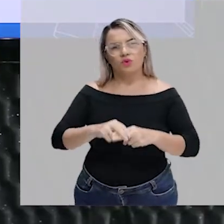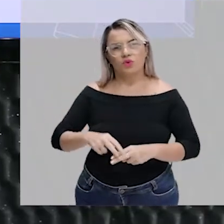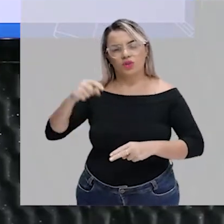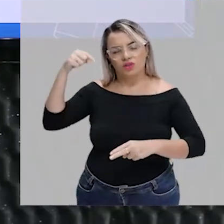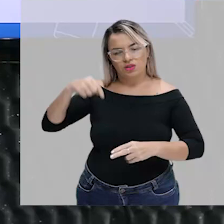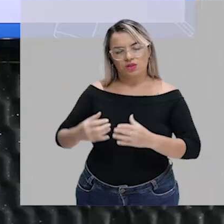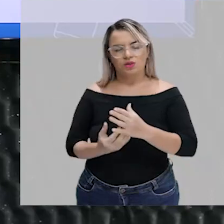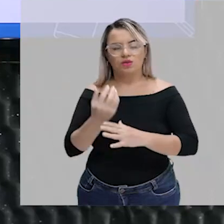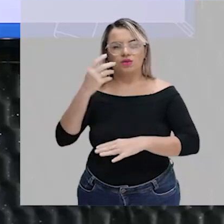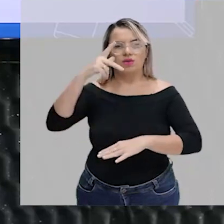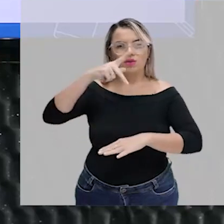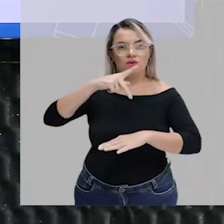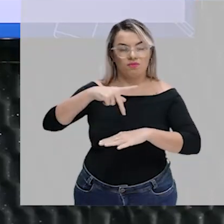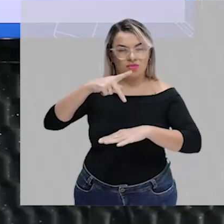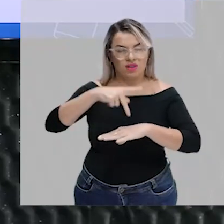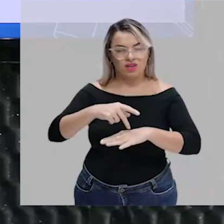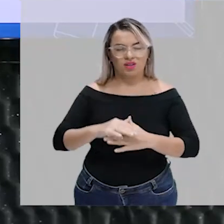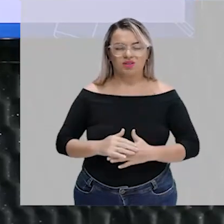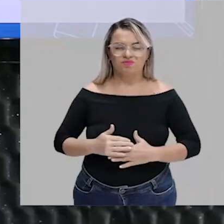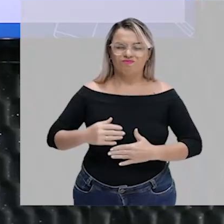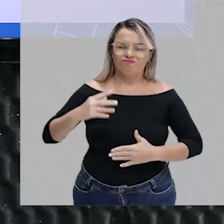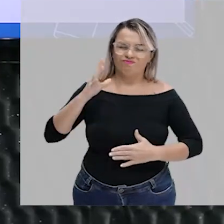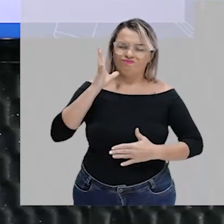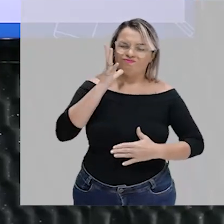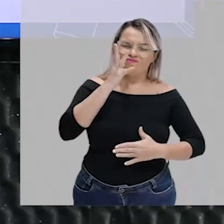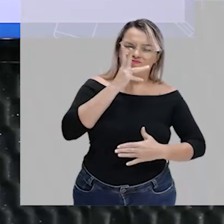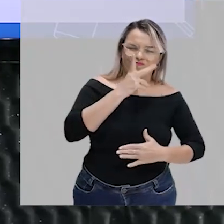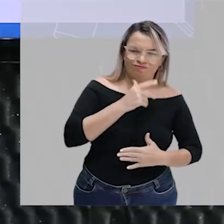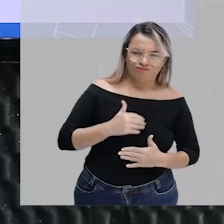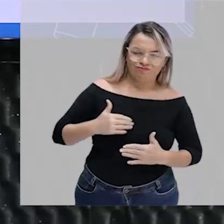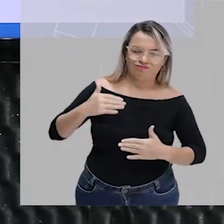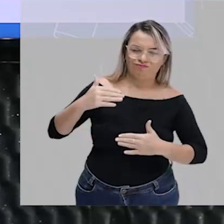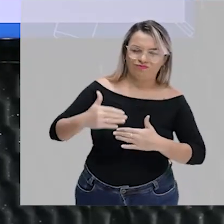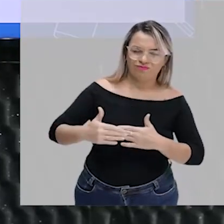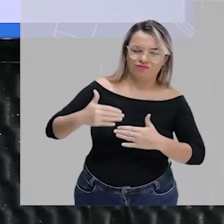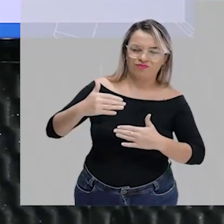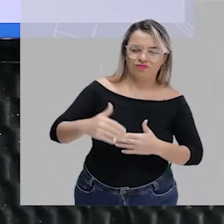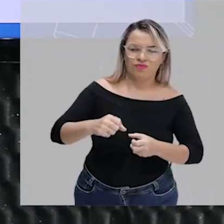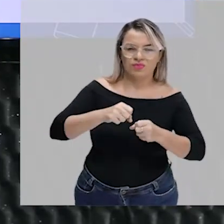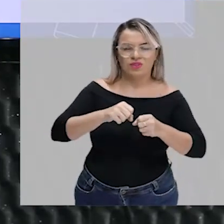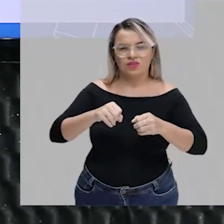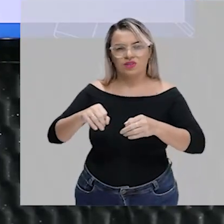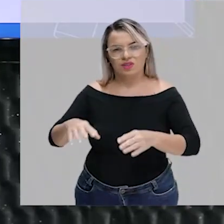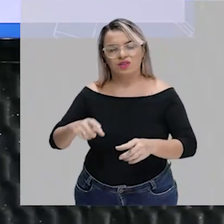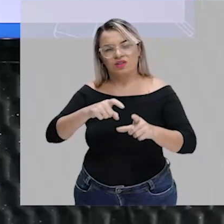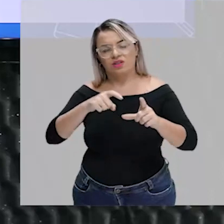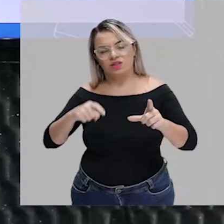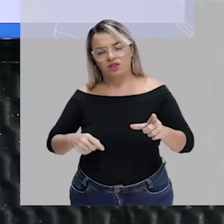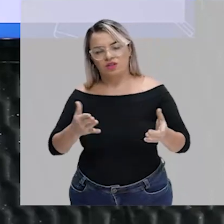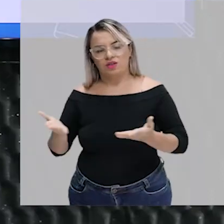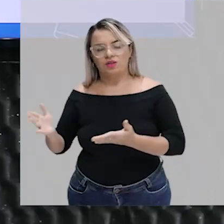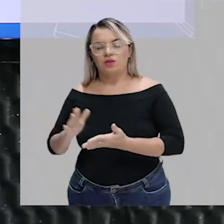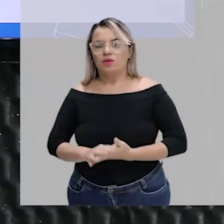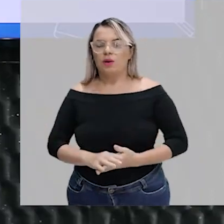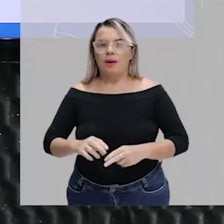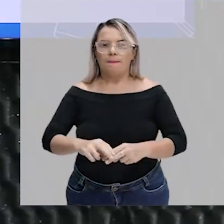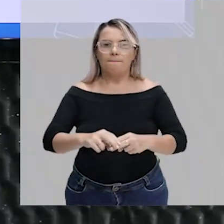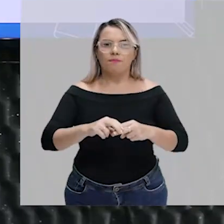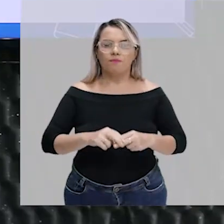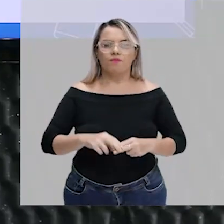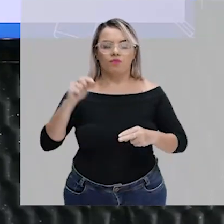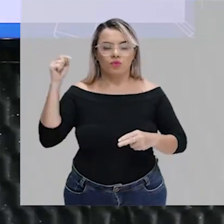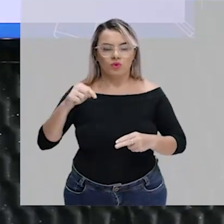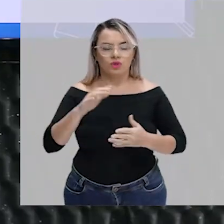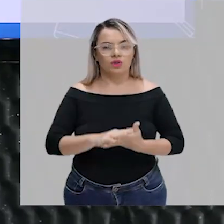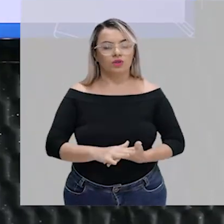como Portugal explorava o Brasil, nossa colonização foi de exploração, não havia, por parte da coroa portuguesa, essa